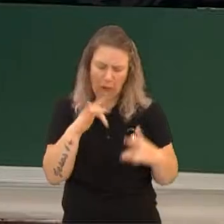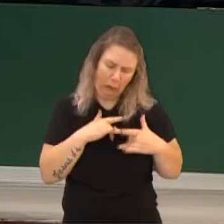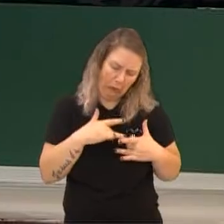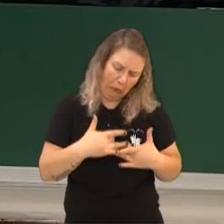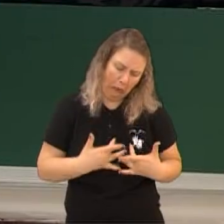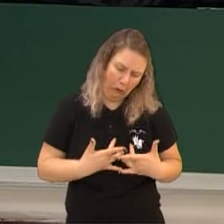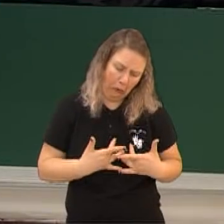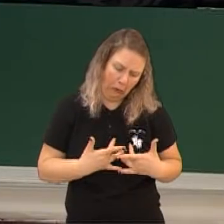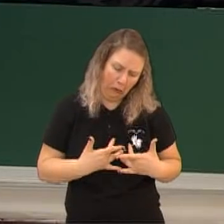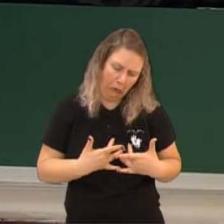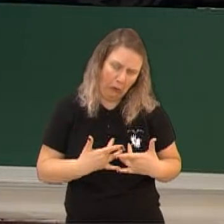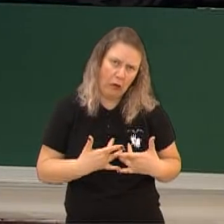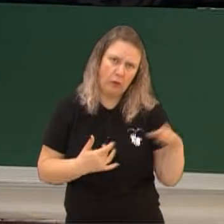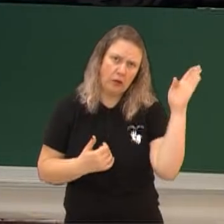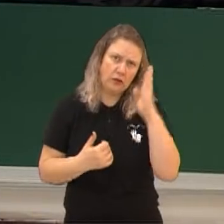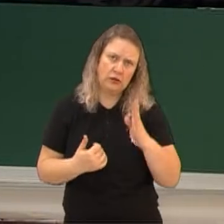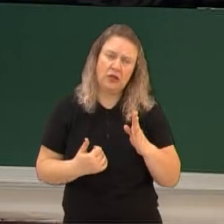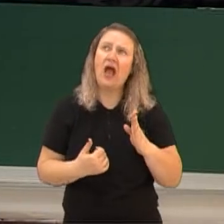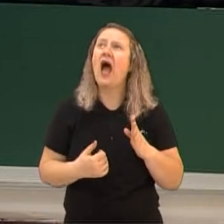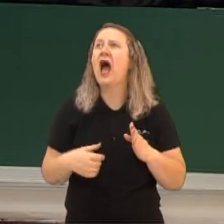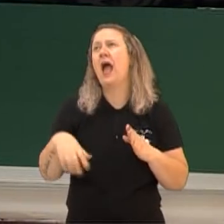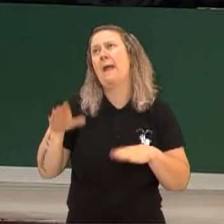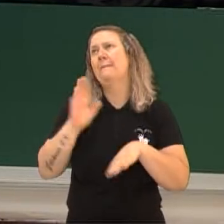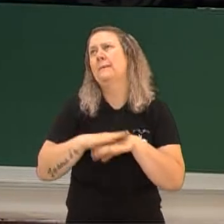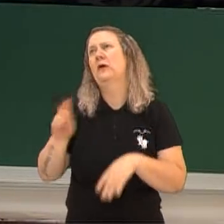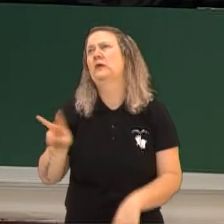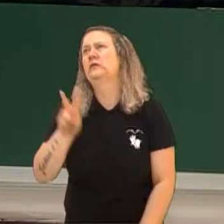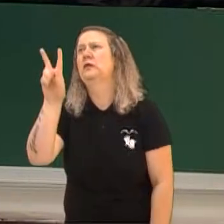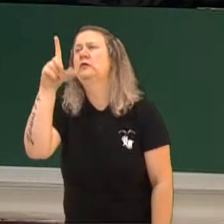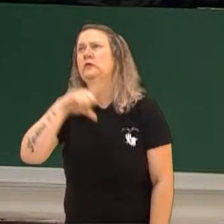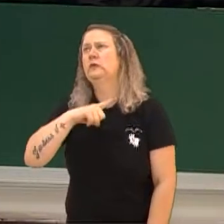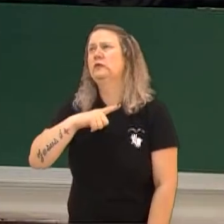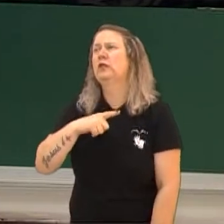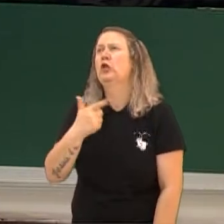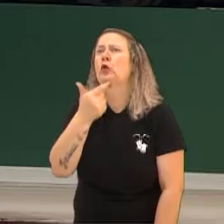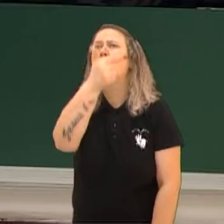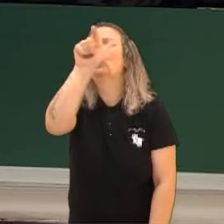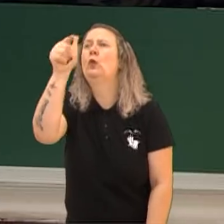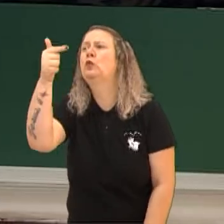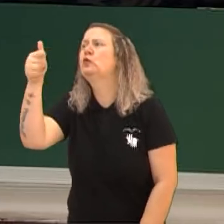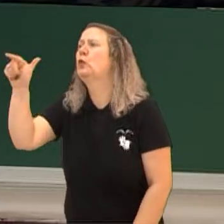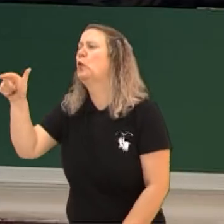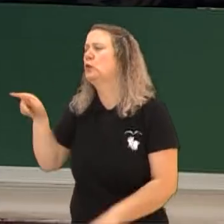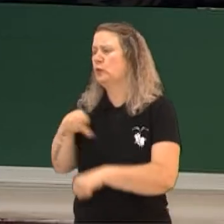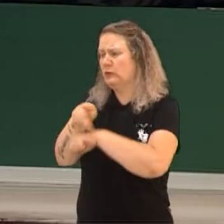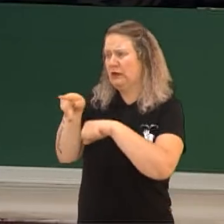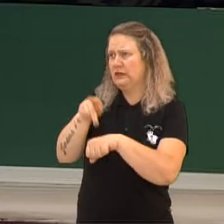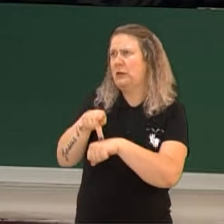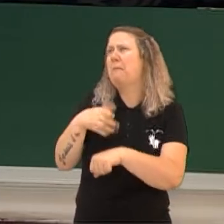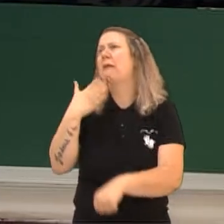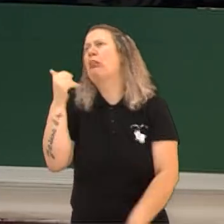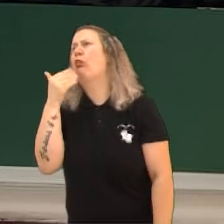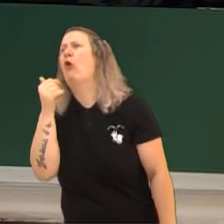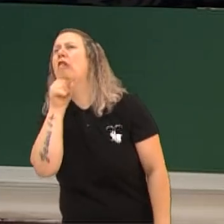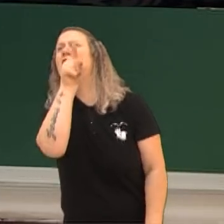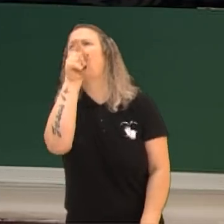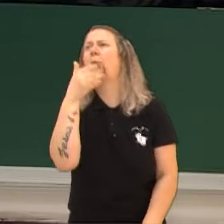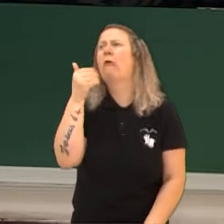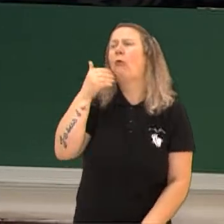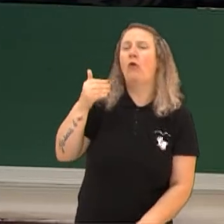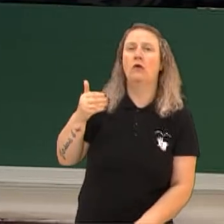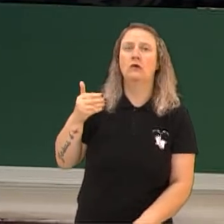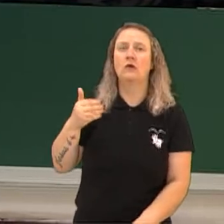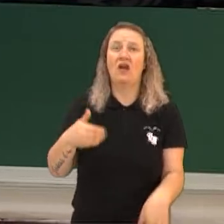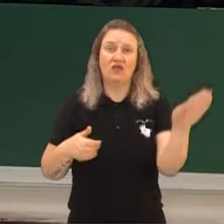de fora, para a arte que vem de fora, para o filme que vem de fora, do que para a arte que é feita aqui, no Brasil. Então,